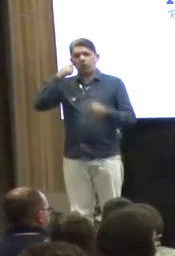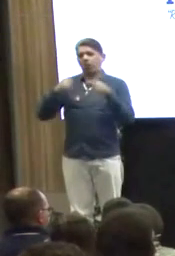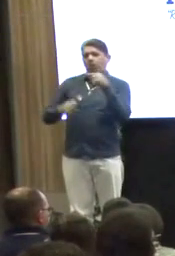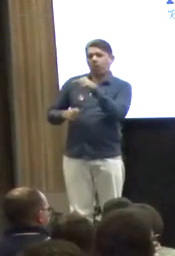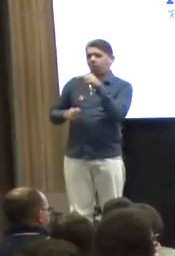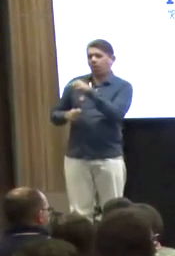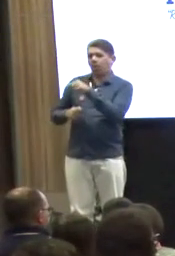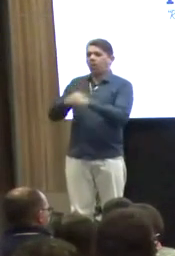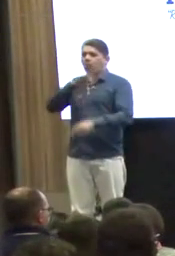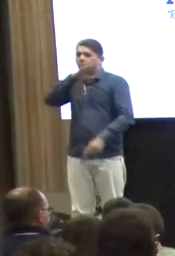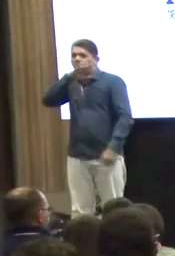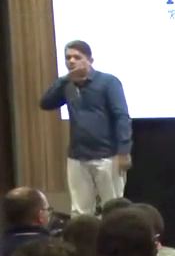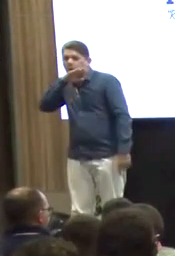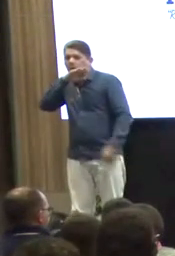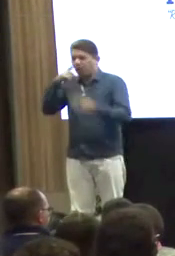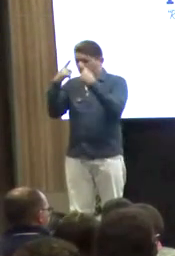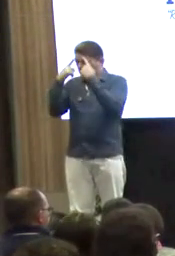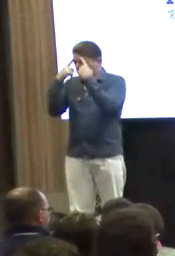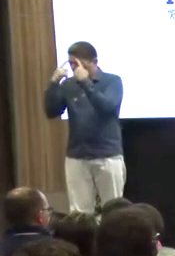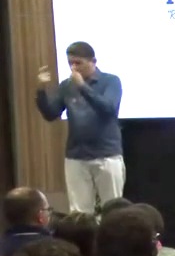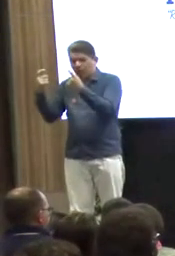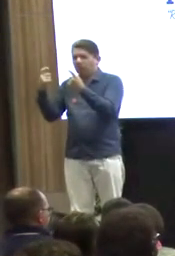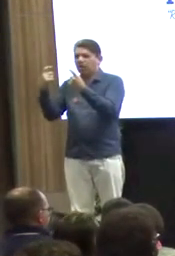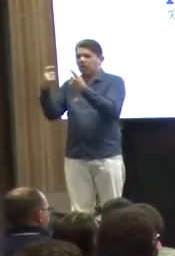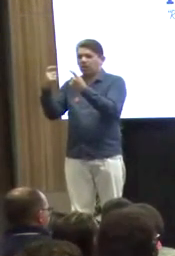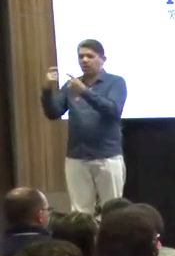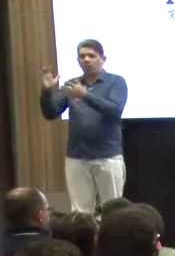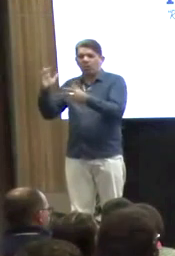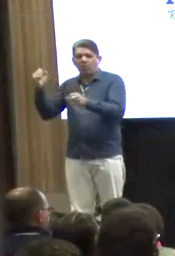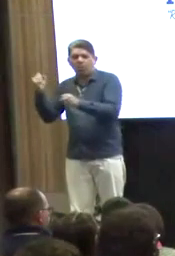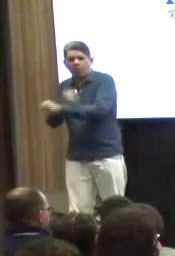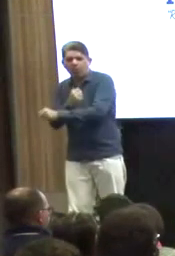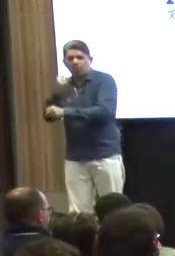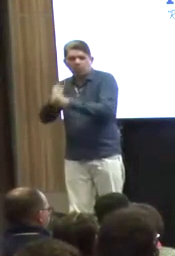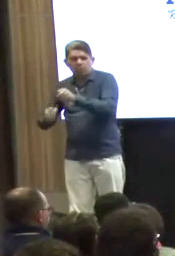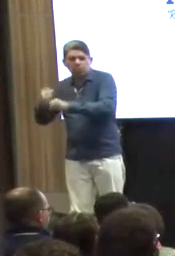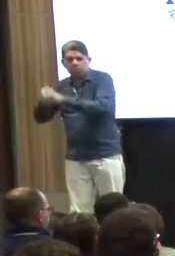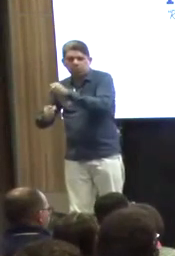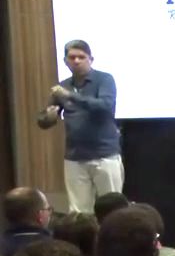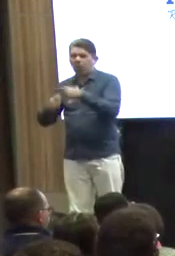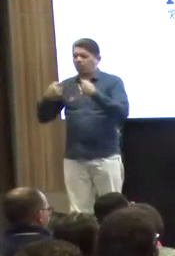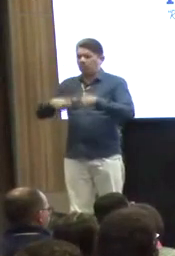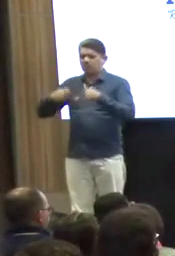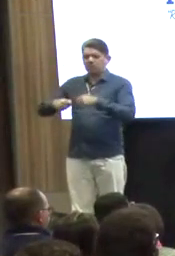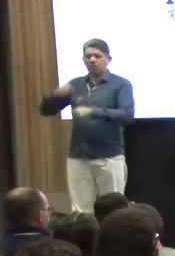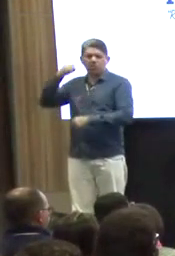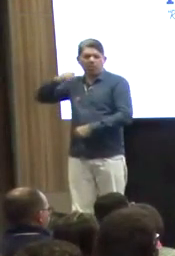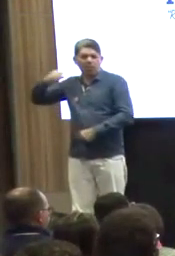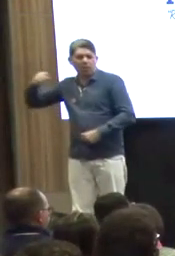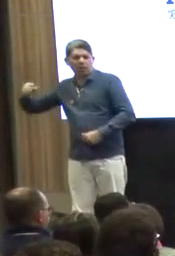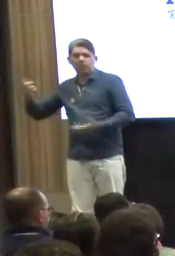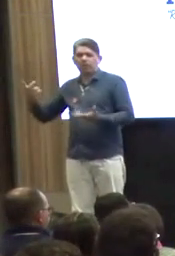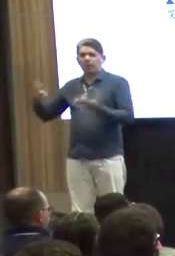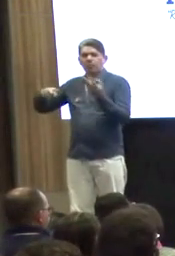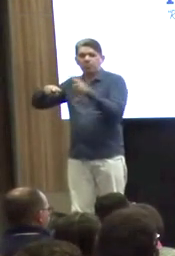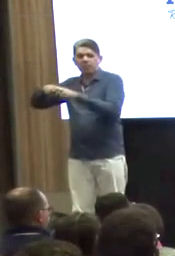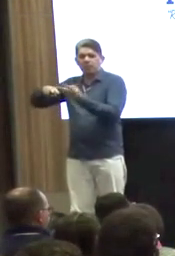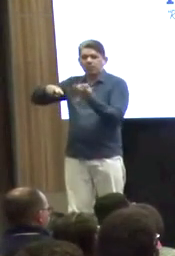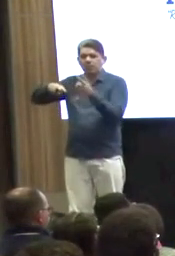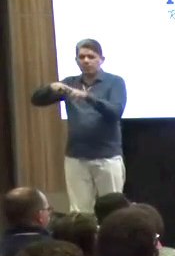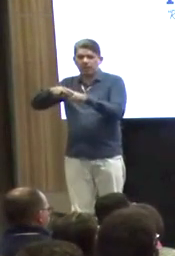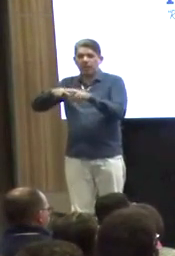estupradores, naturalmente. Não é? Então o que nós temos que fazer com nossas mulheres, além de matar esses homens, enforcá-los, etc., não é? Nós temos que trancafiar nossas mulheres